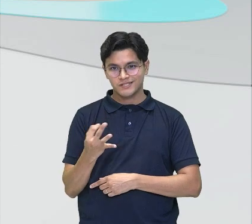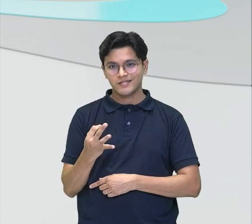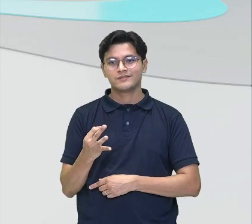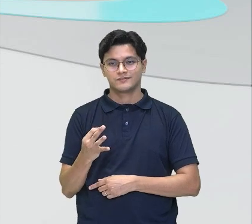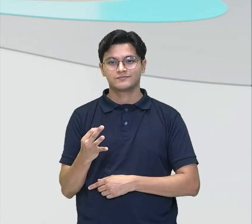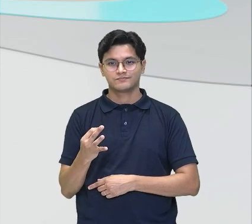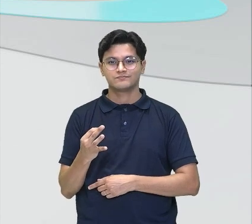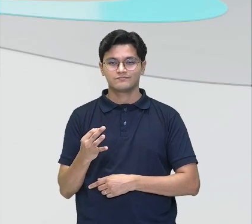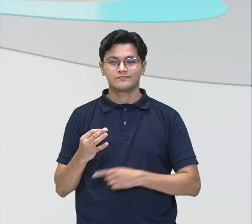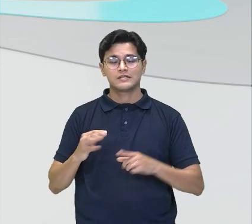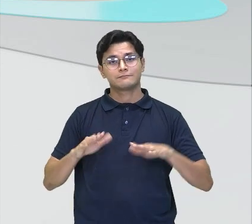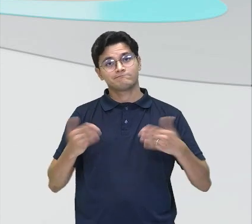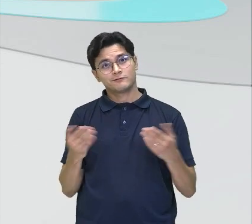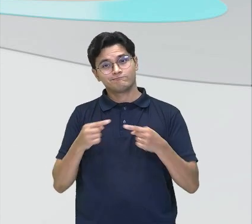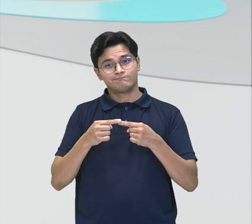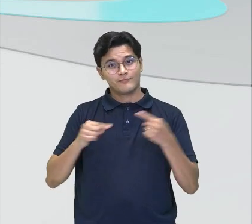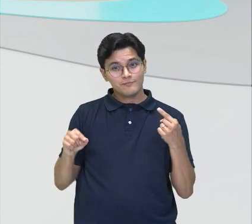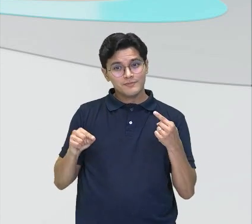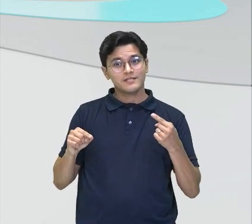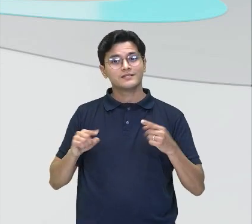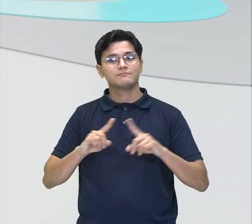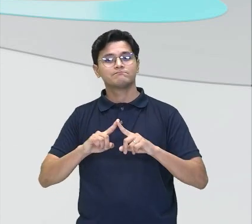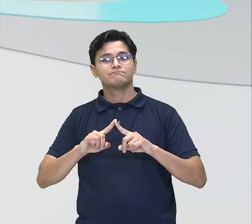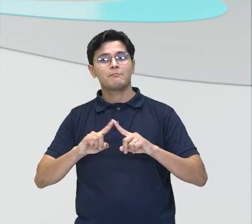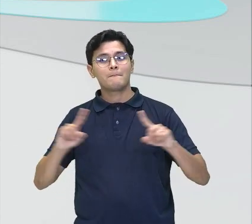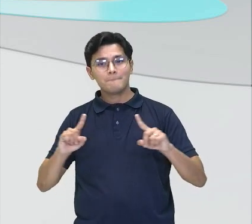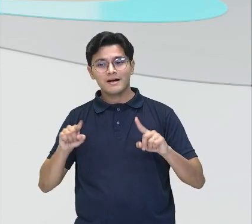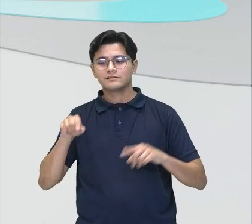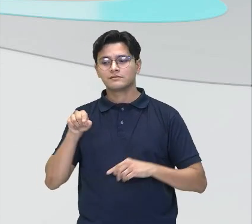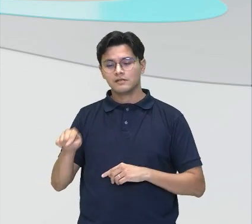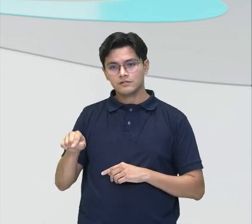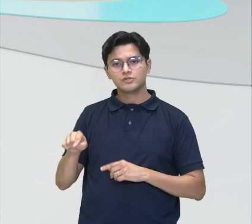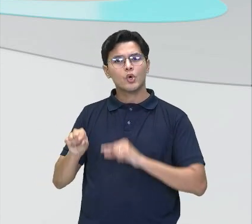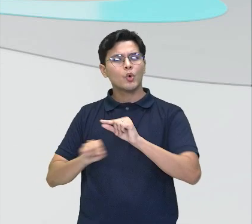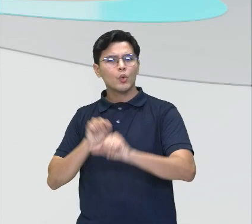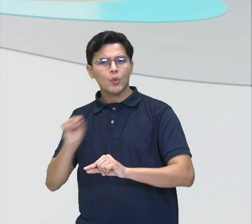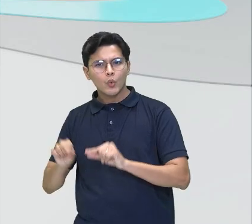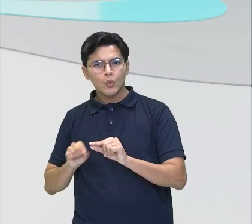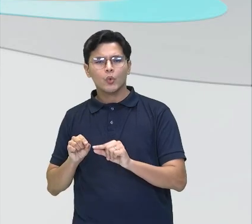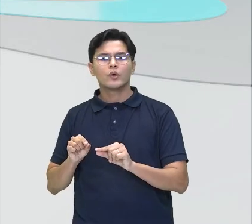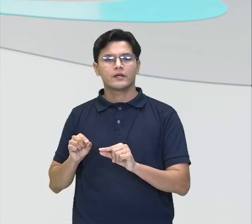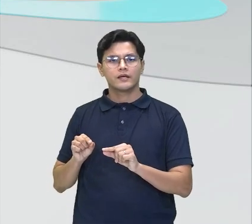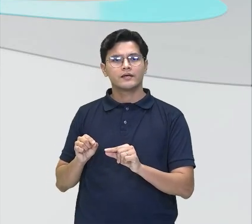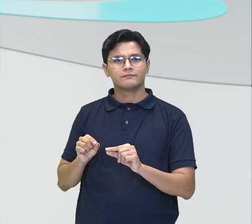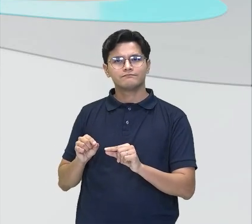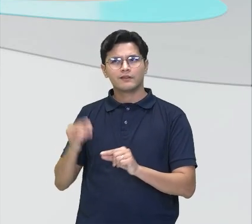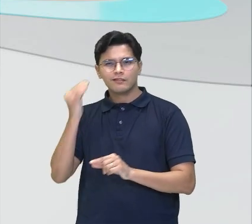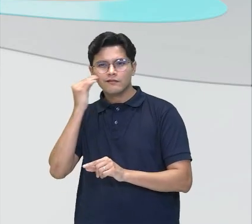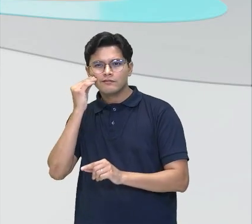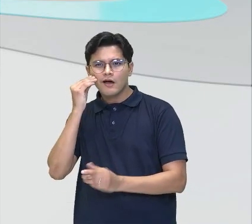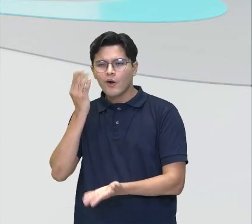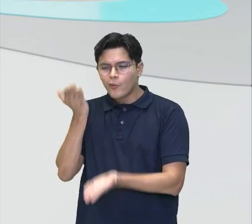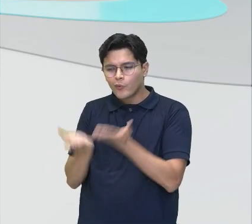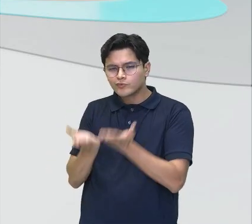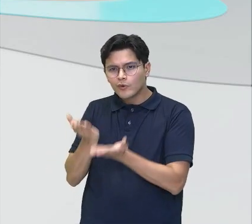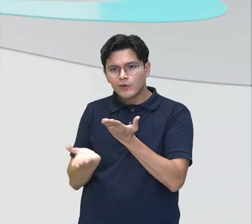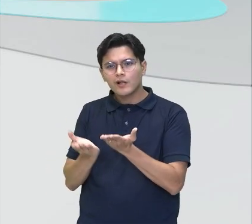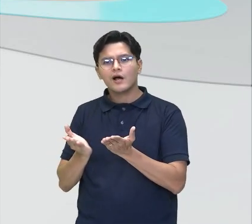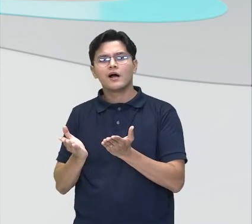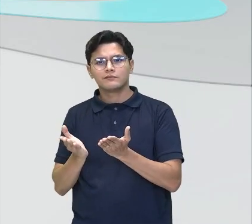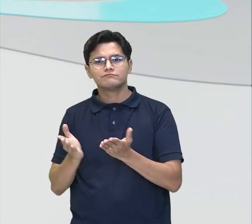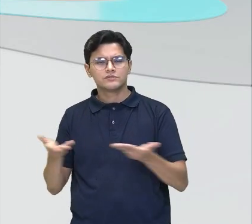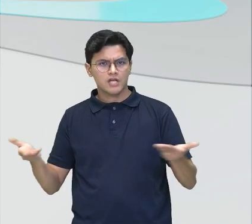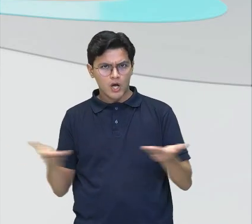gente tem um balanceamento ali, né? Eles estão com peso e altura adequados, porém é importante a gente se preocupar com